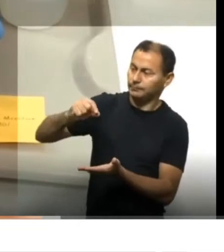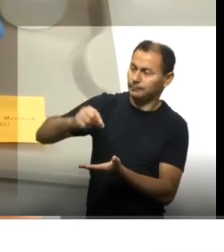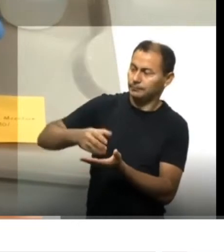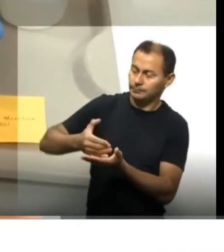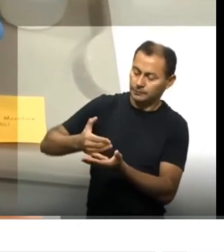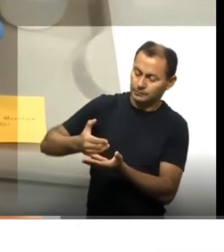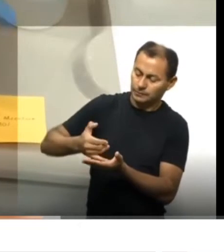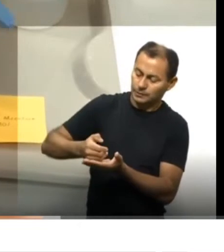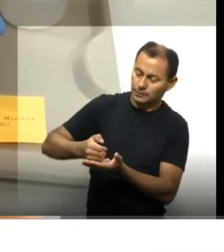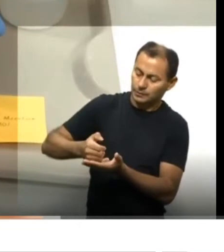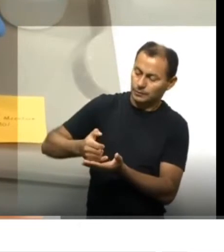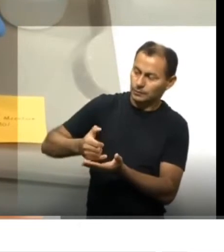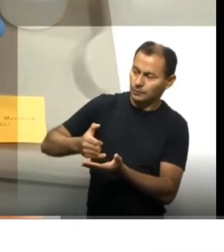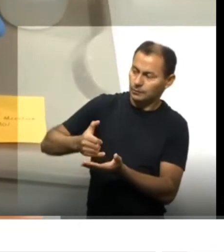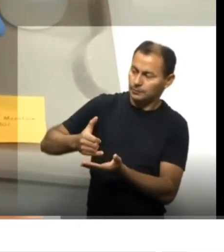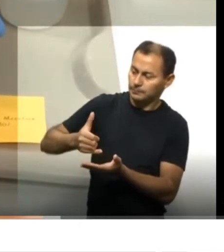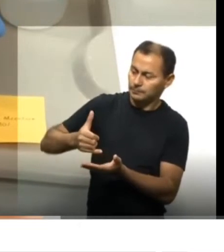alcoólica.